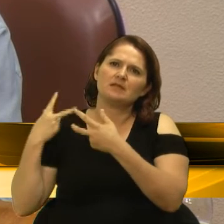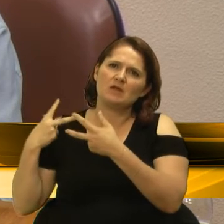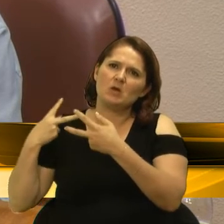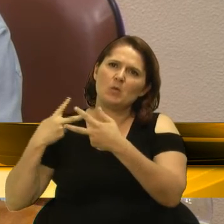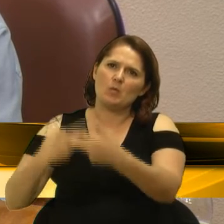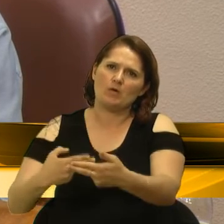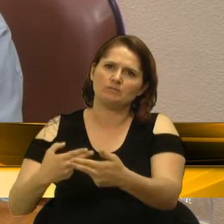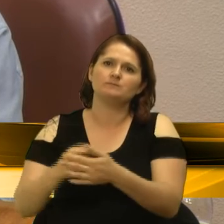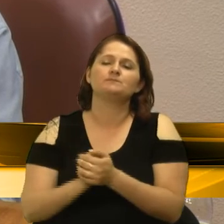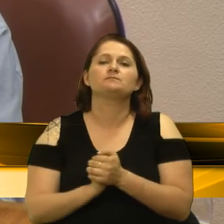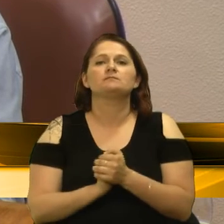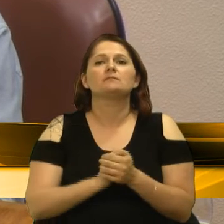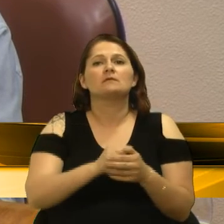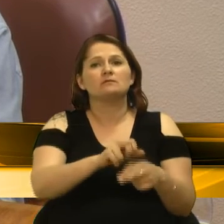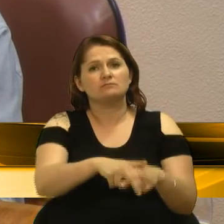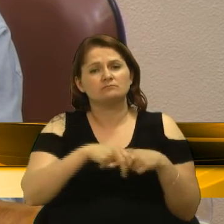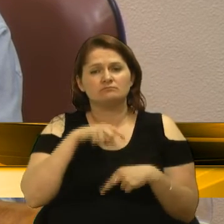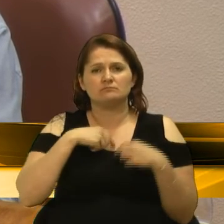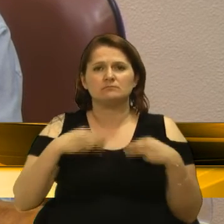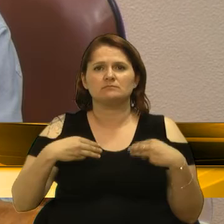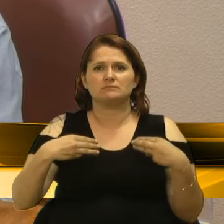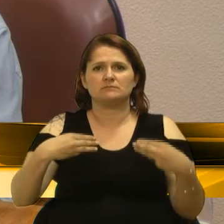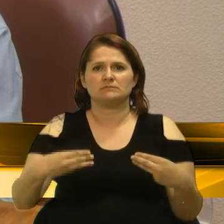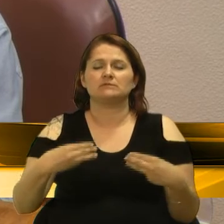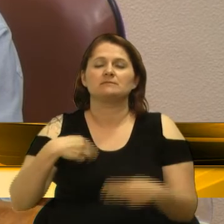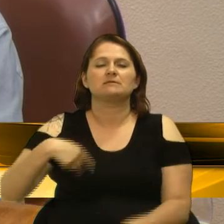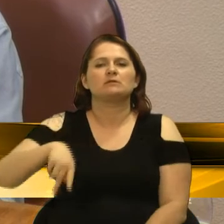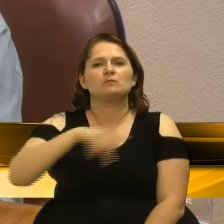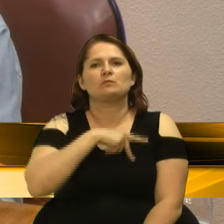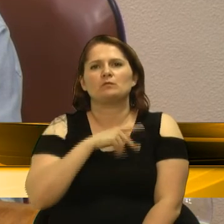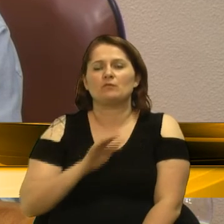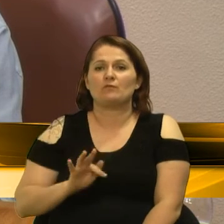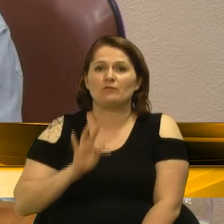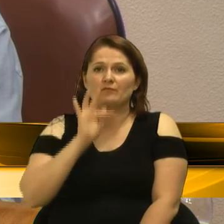Ministério Público Federal e o Ministério Público do Estado do Rio Grande do Sul,